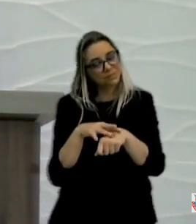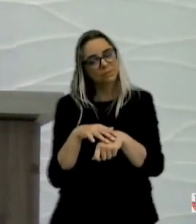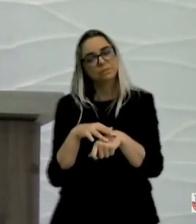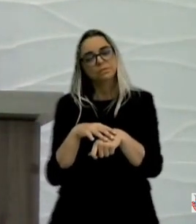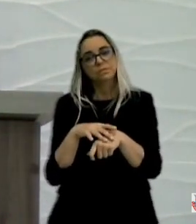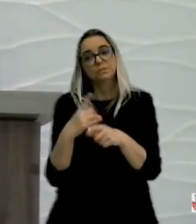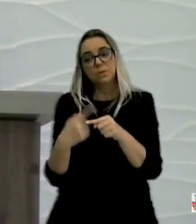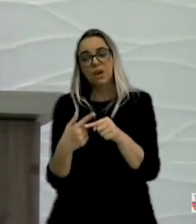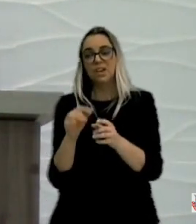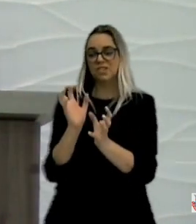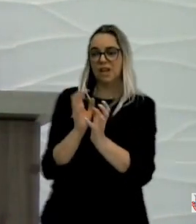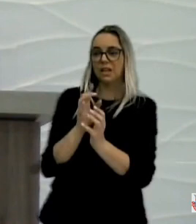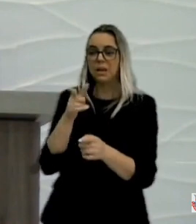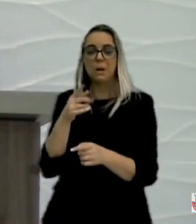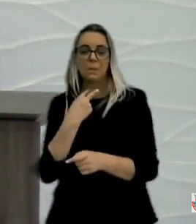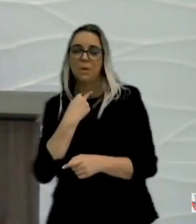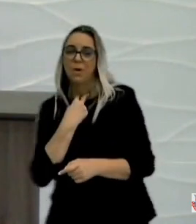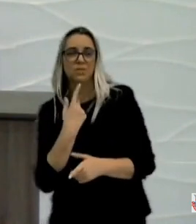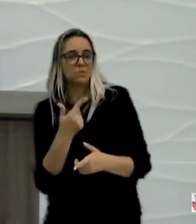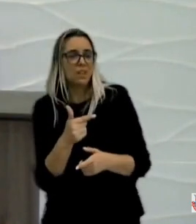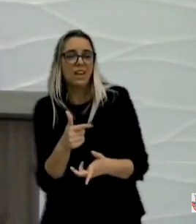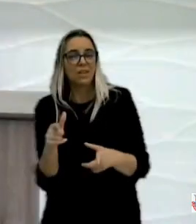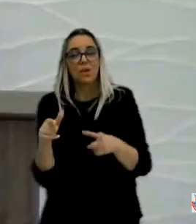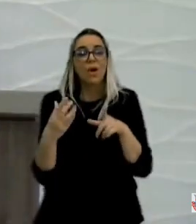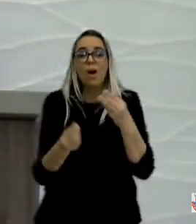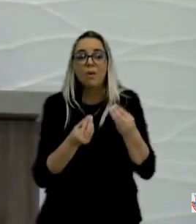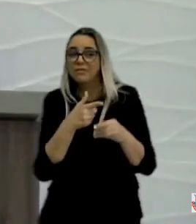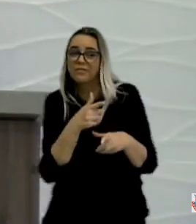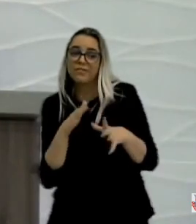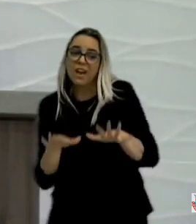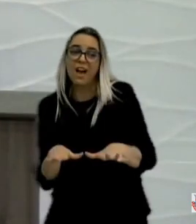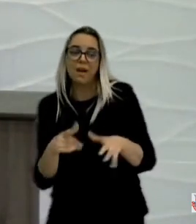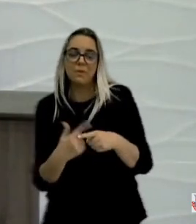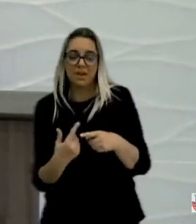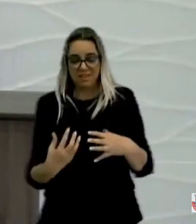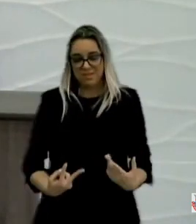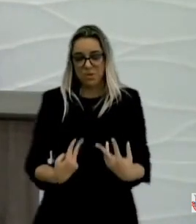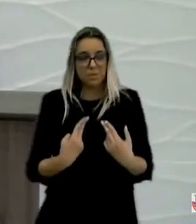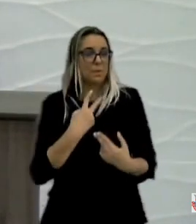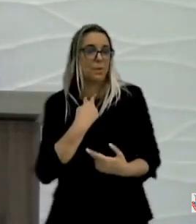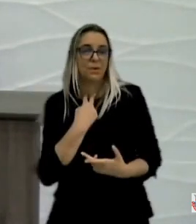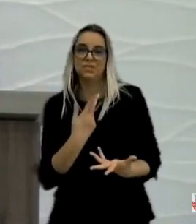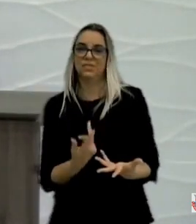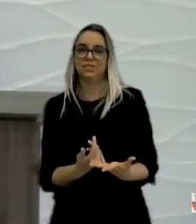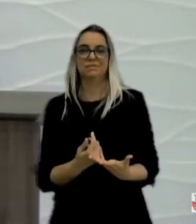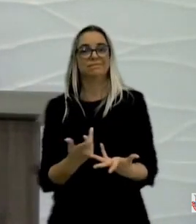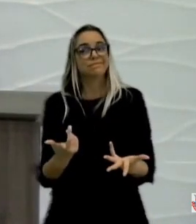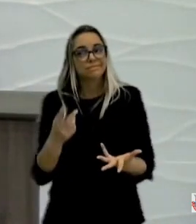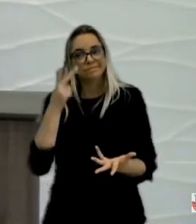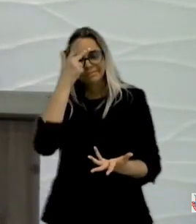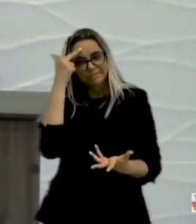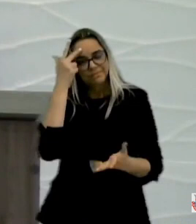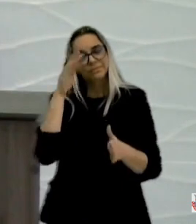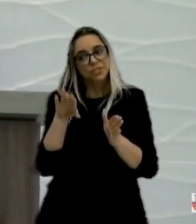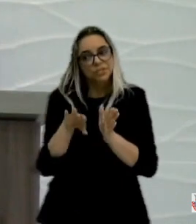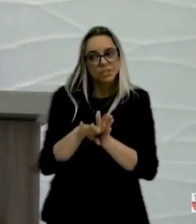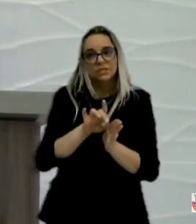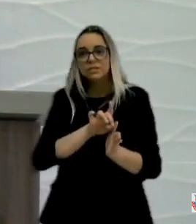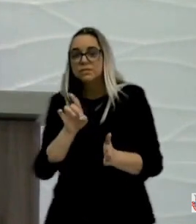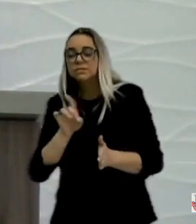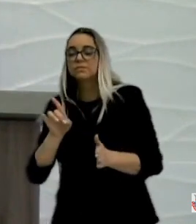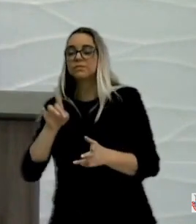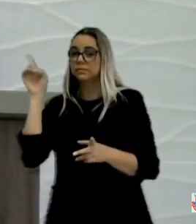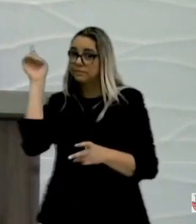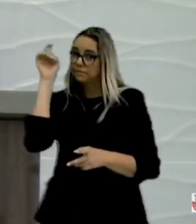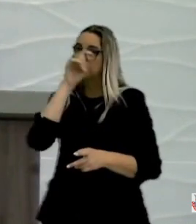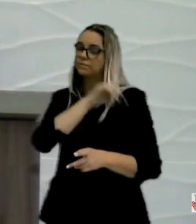dando condições para fazer essa cirurgia. Aí você vê, uma pessoa chega lá, numa situação difícil,